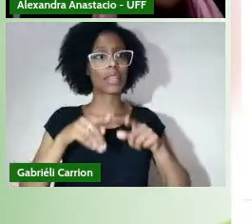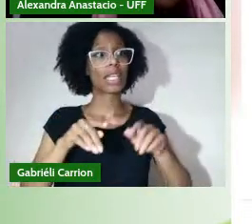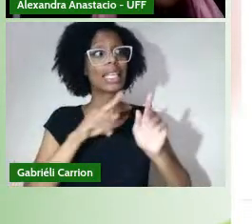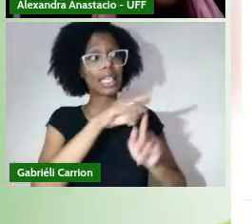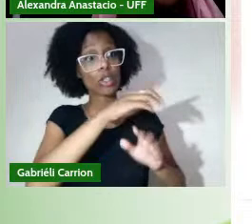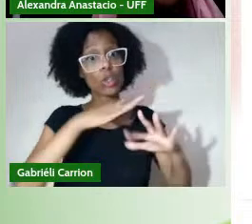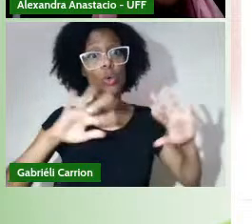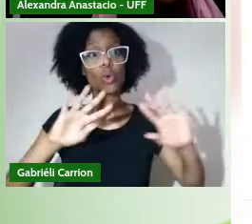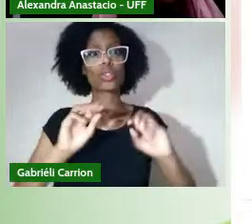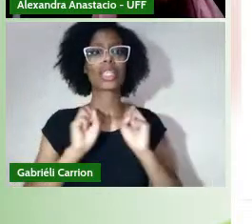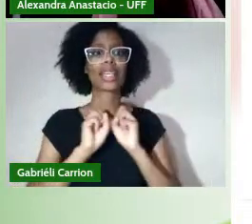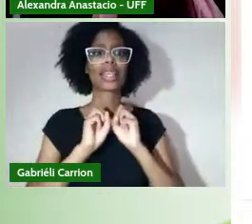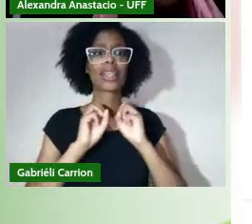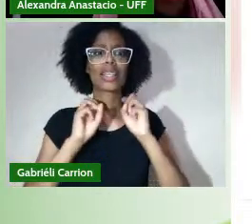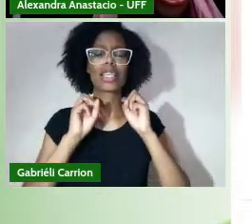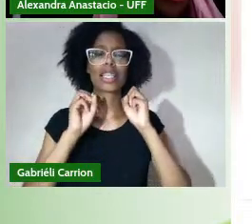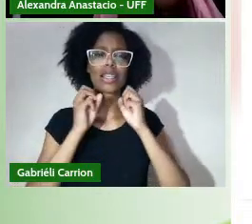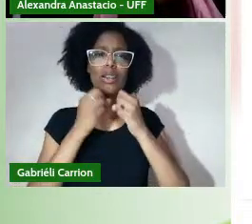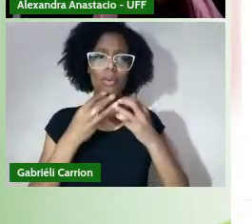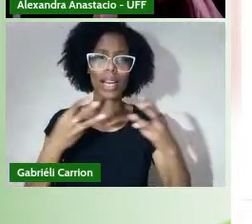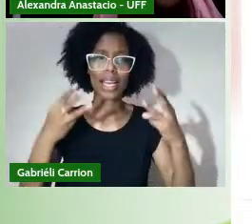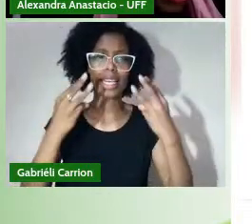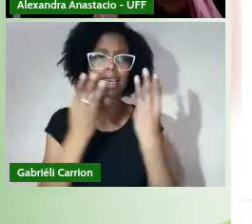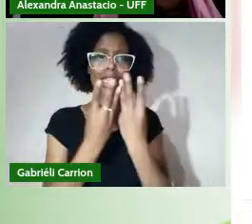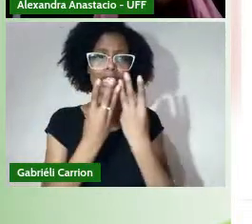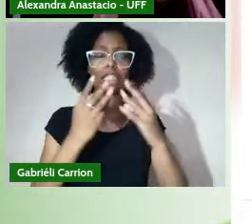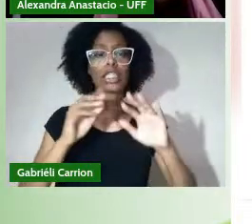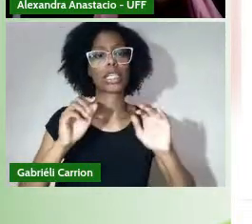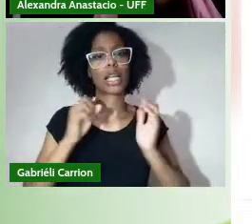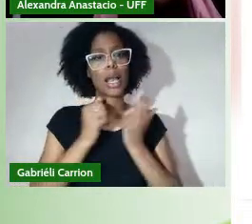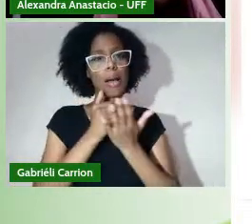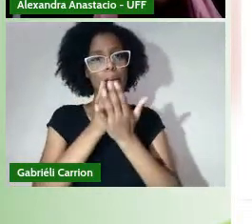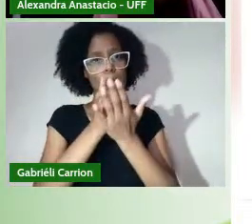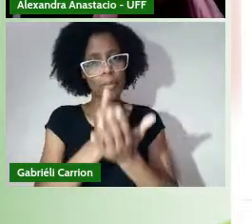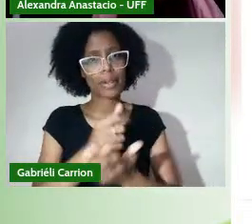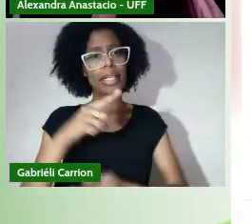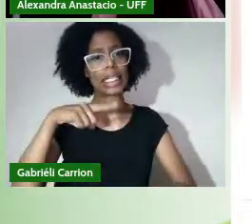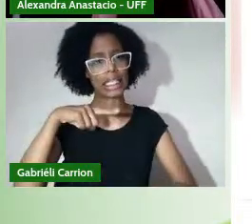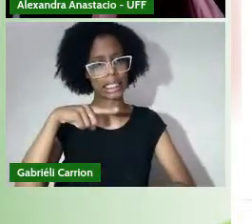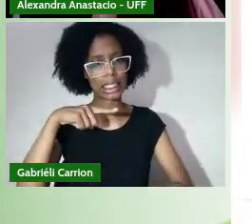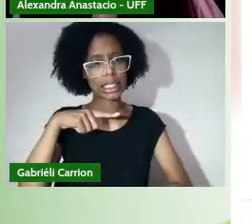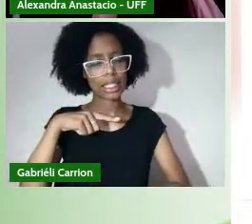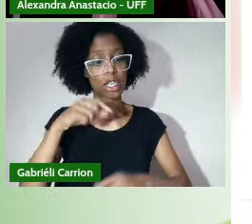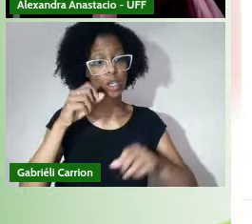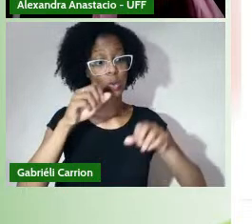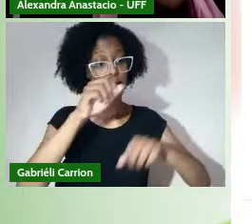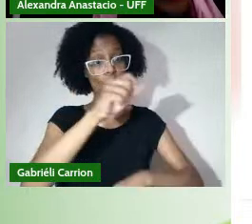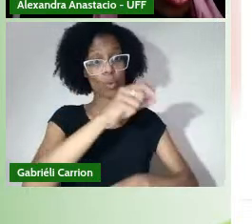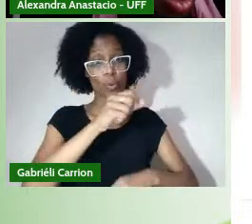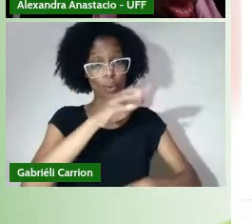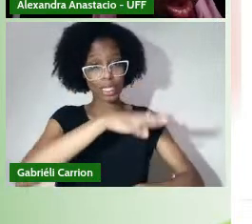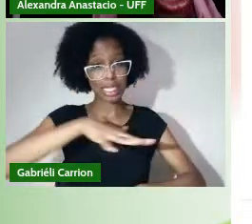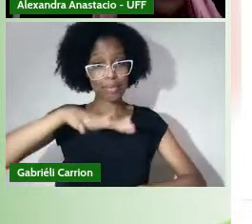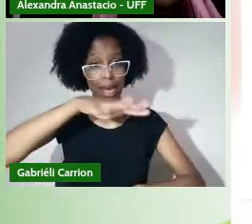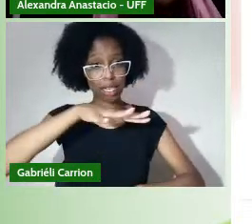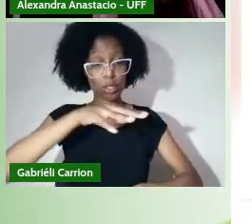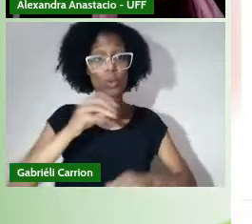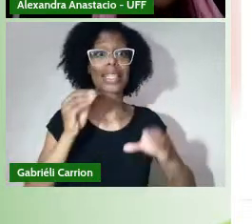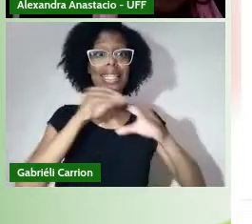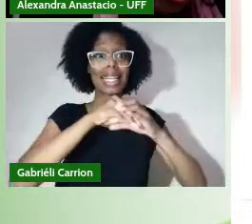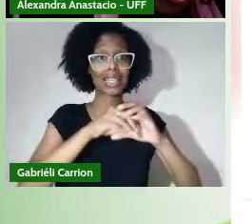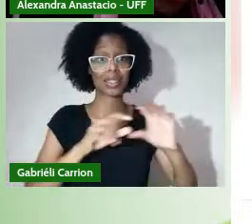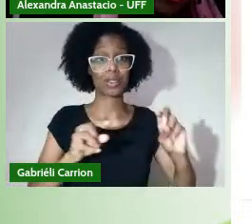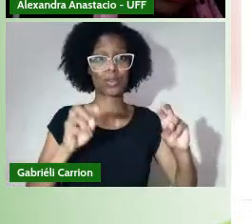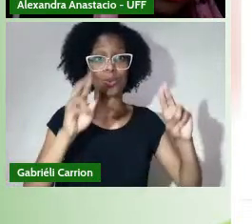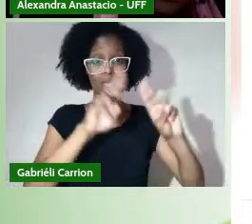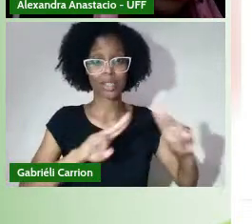apoio com espaço cedido pela universidade. Quando a gente colocou bonificações